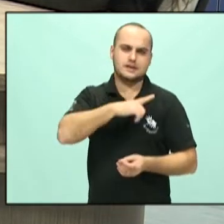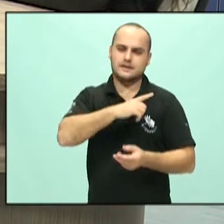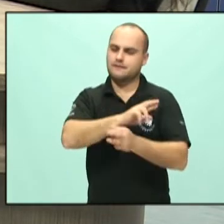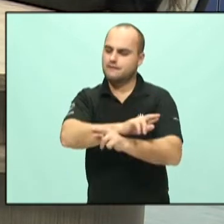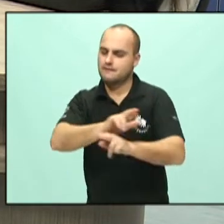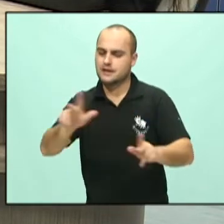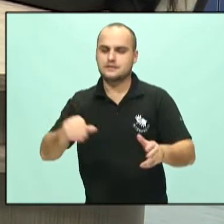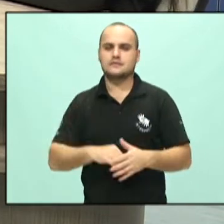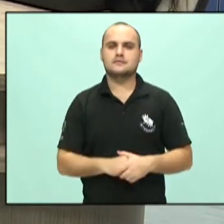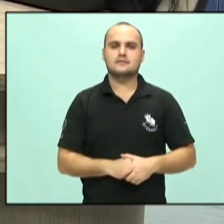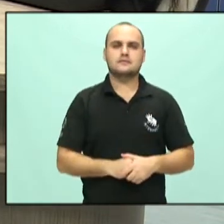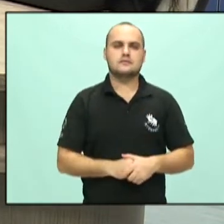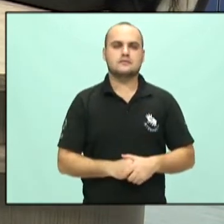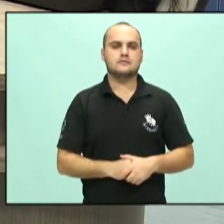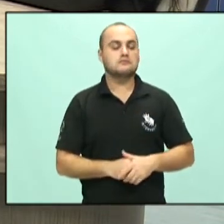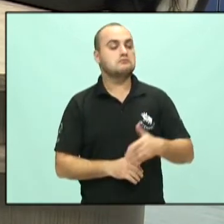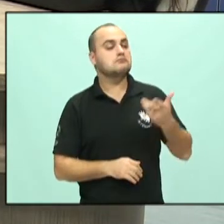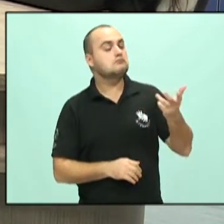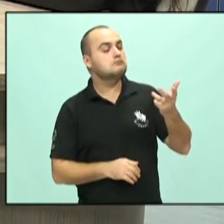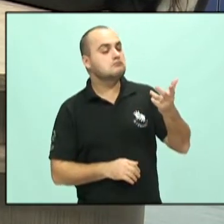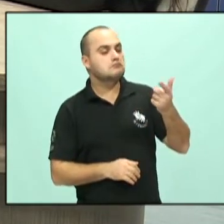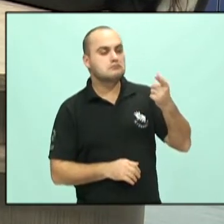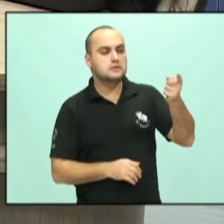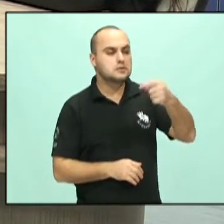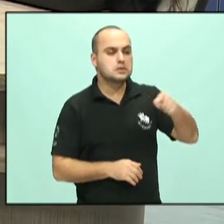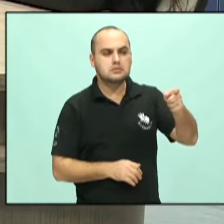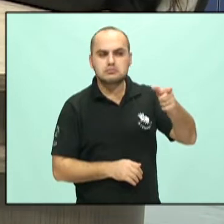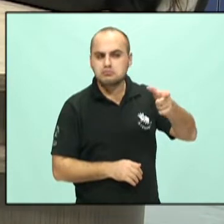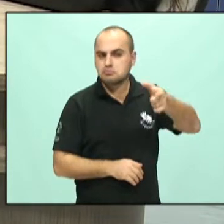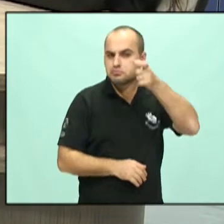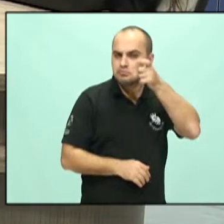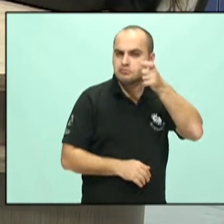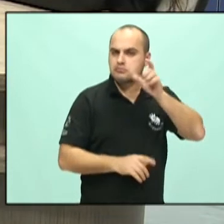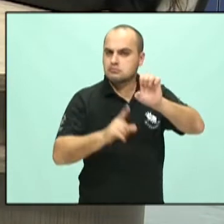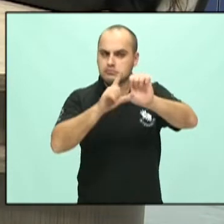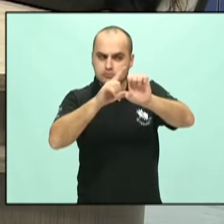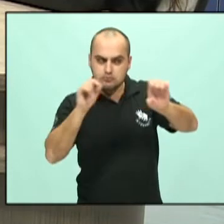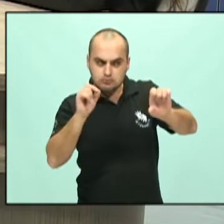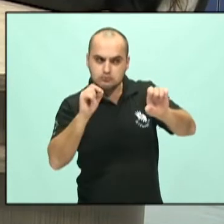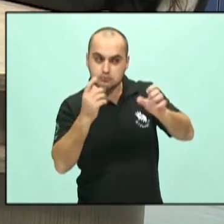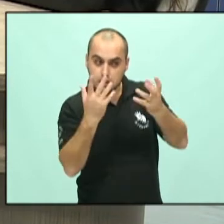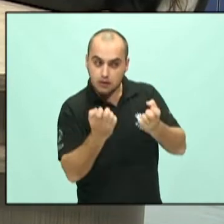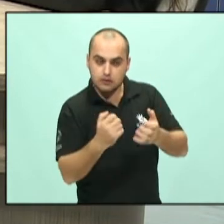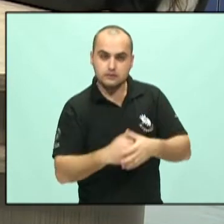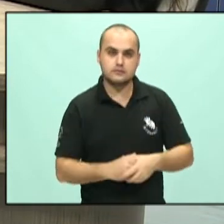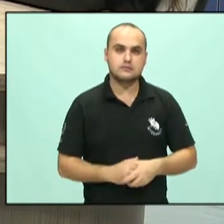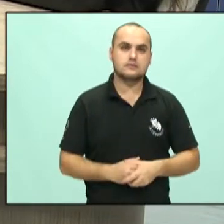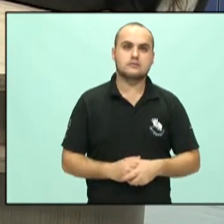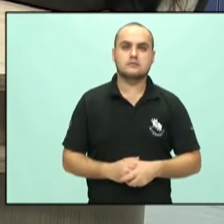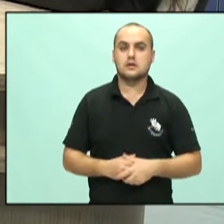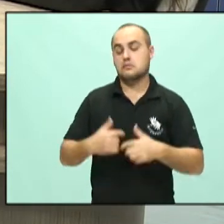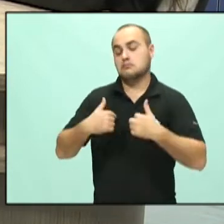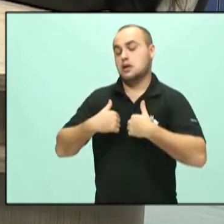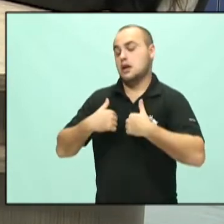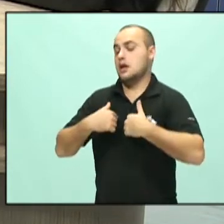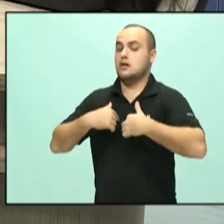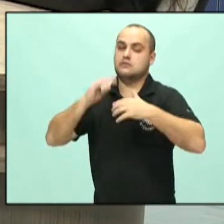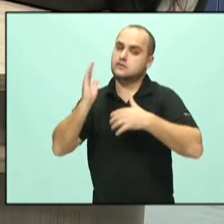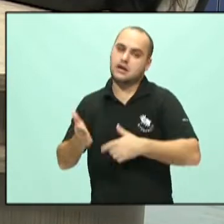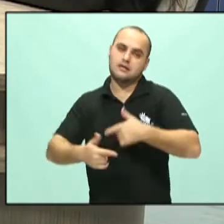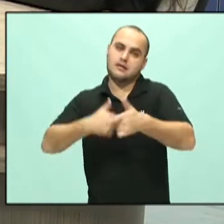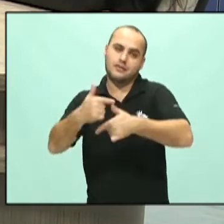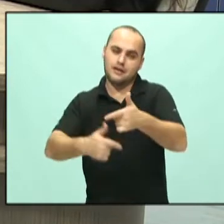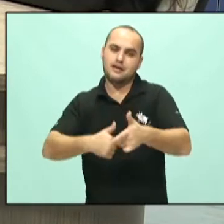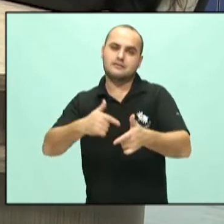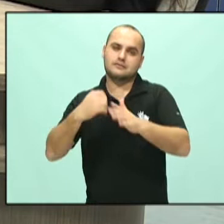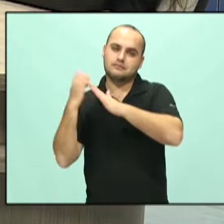a perspectiva de empreendedorismo de vocês, assim, vocês também pensam em empreender? Eu já estou inserida no mercado, né? Eu já estou inserida no